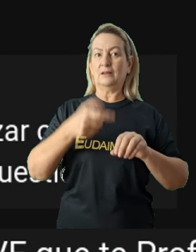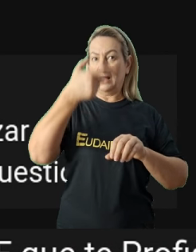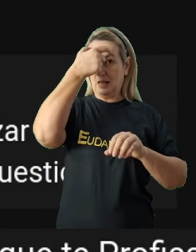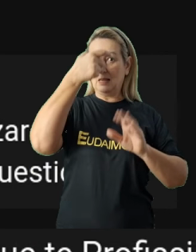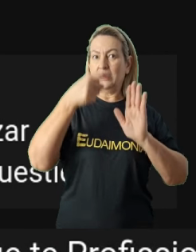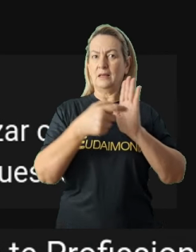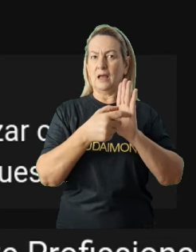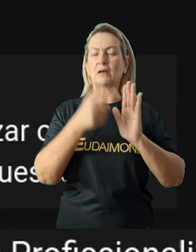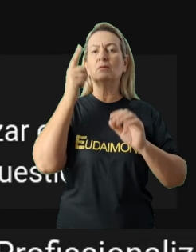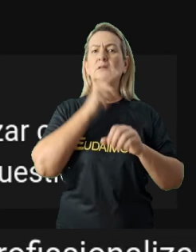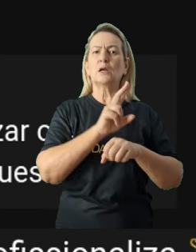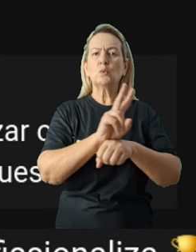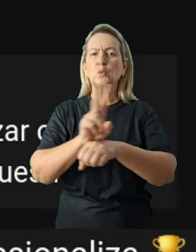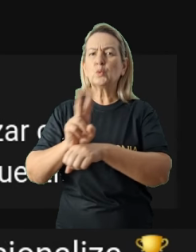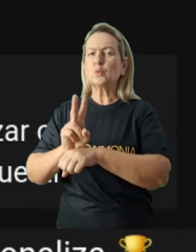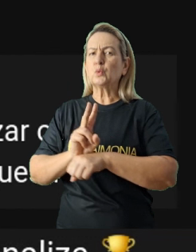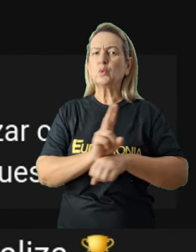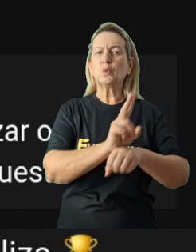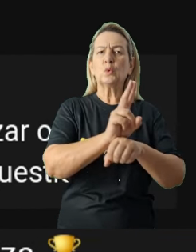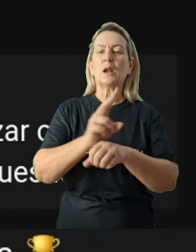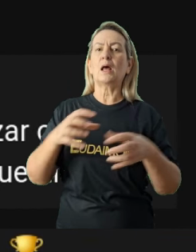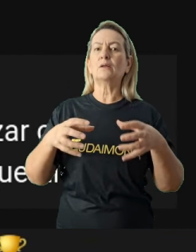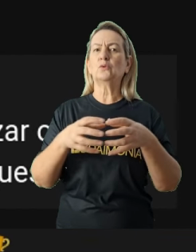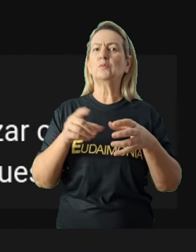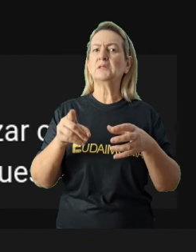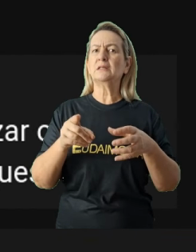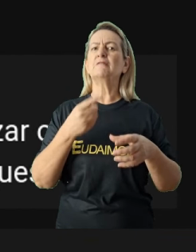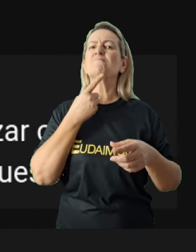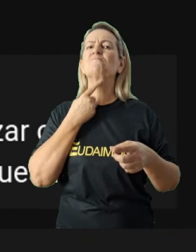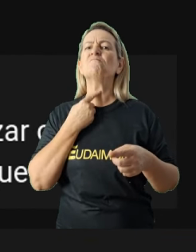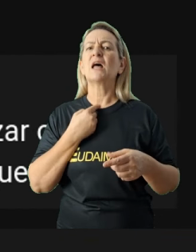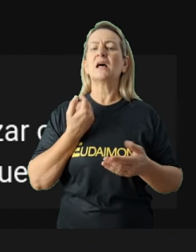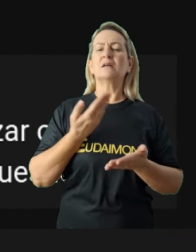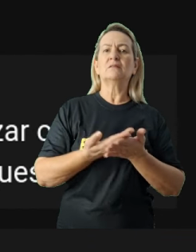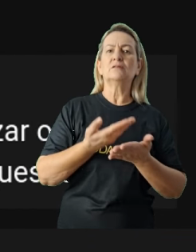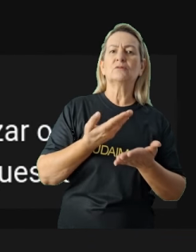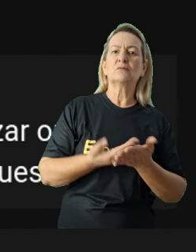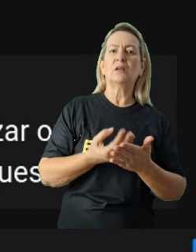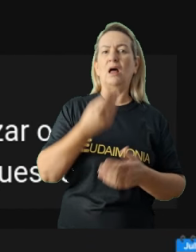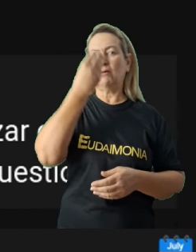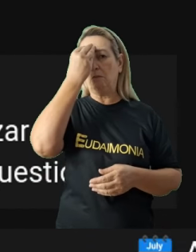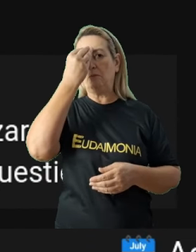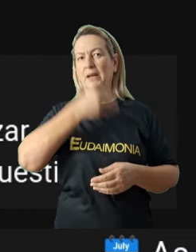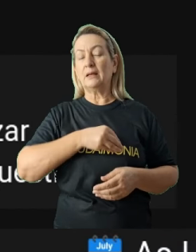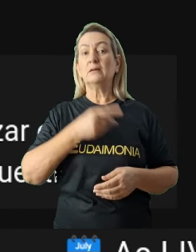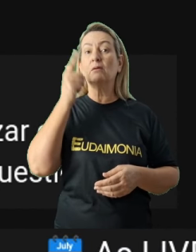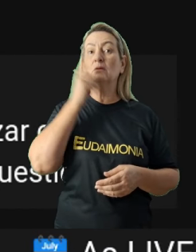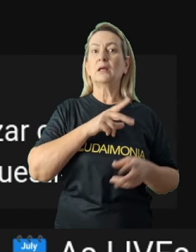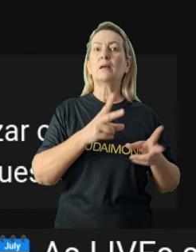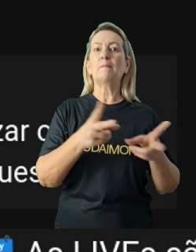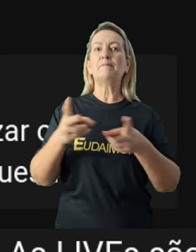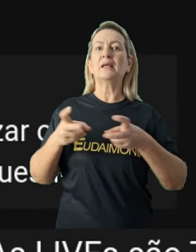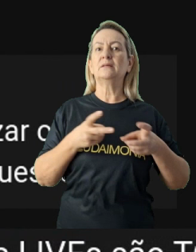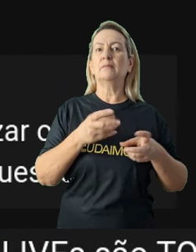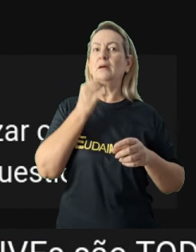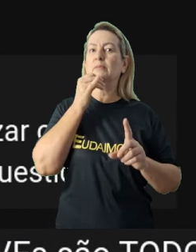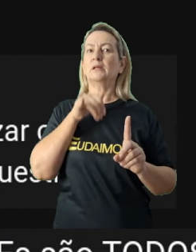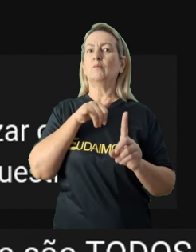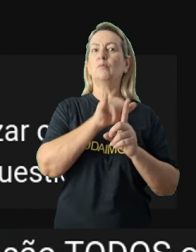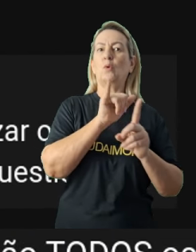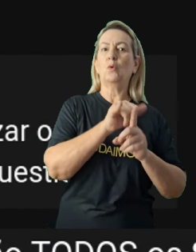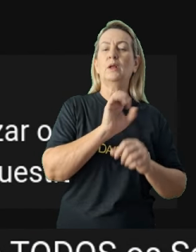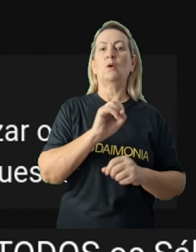sendo passado. Então, ele consegue monitorar a turma e perceber se aquela turma está com um grau de engajamento bacana ou não. Você